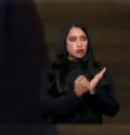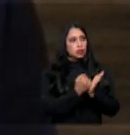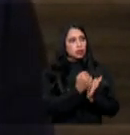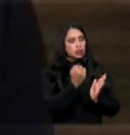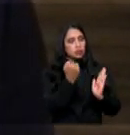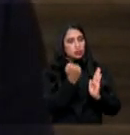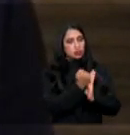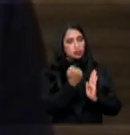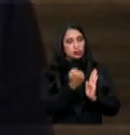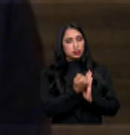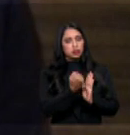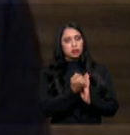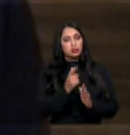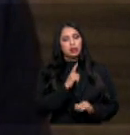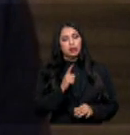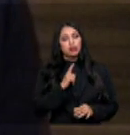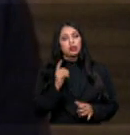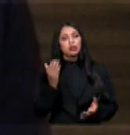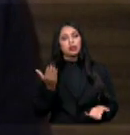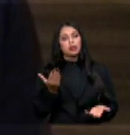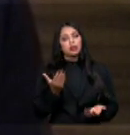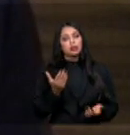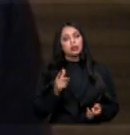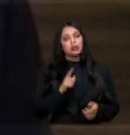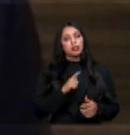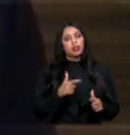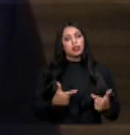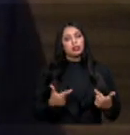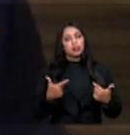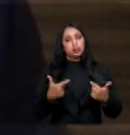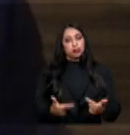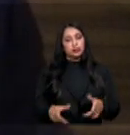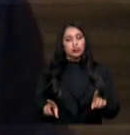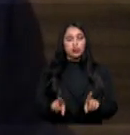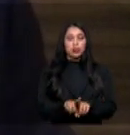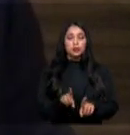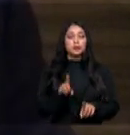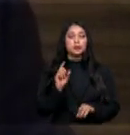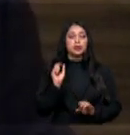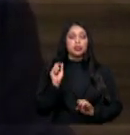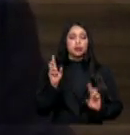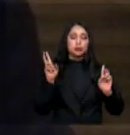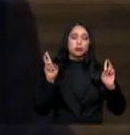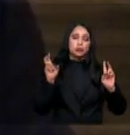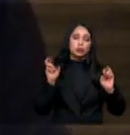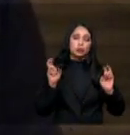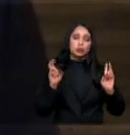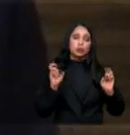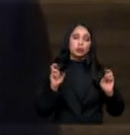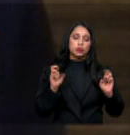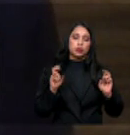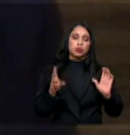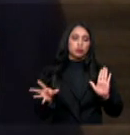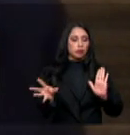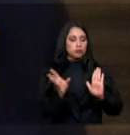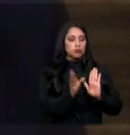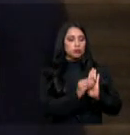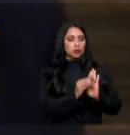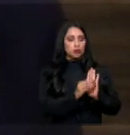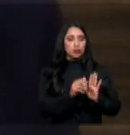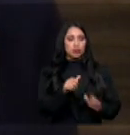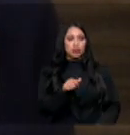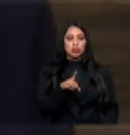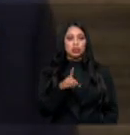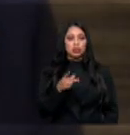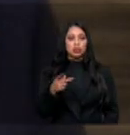preliminares, tanto no tocante à legitimação ativa, quanto no tocante ao cabimento da arguição